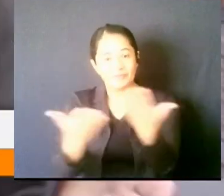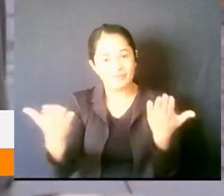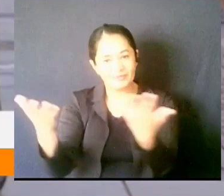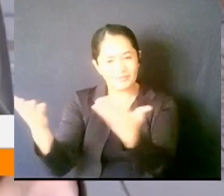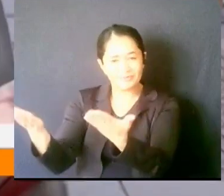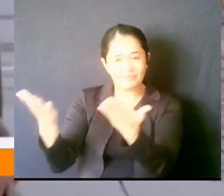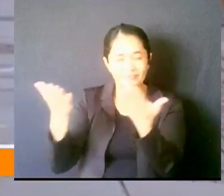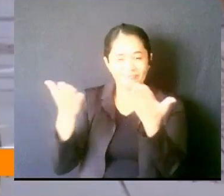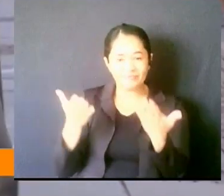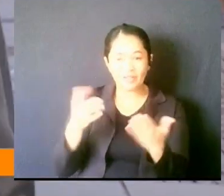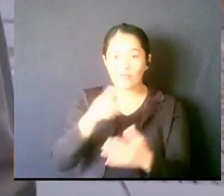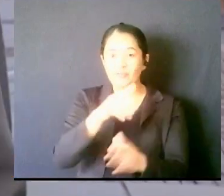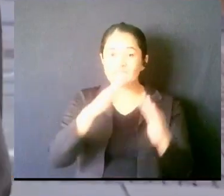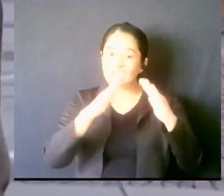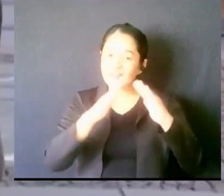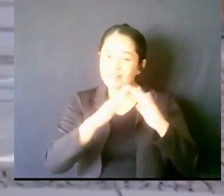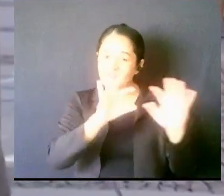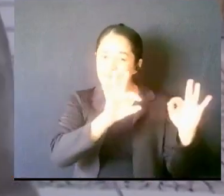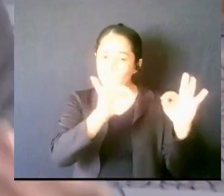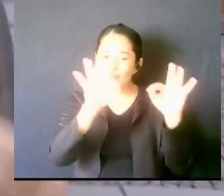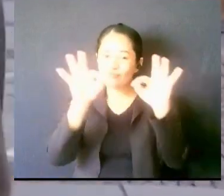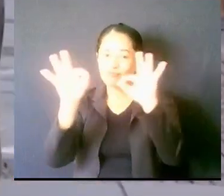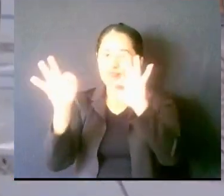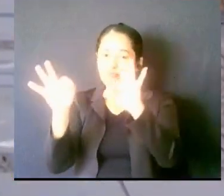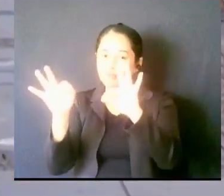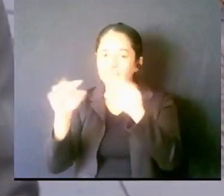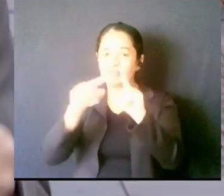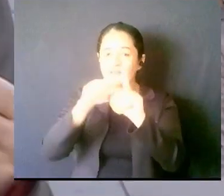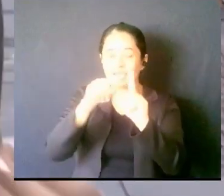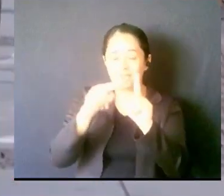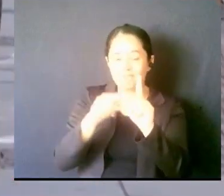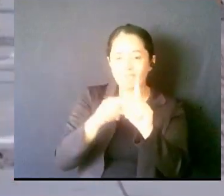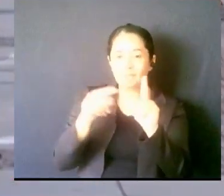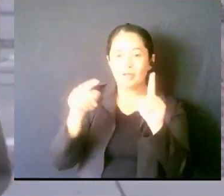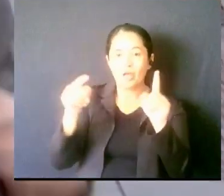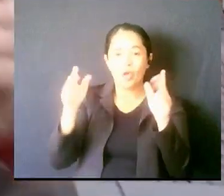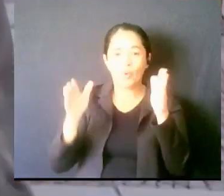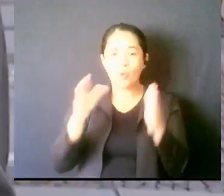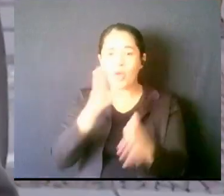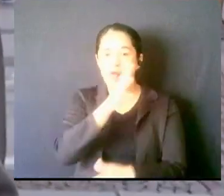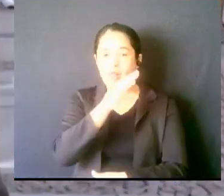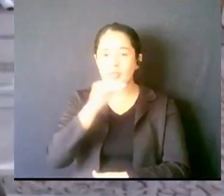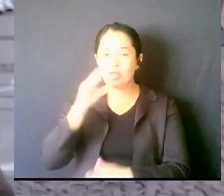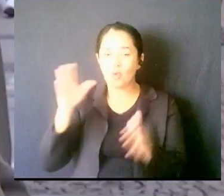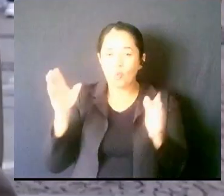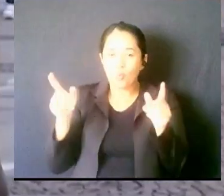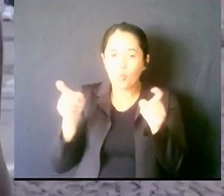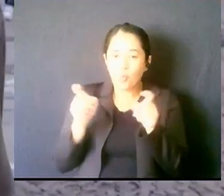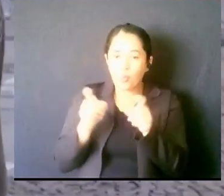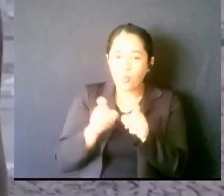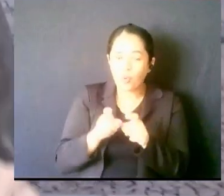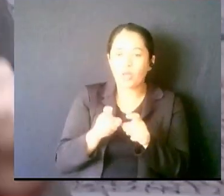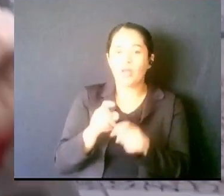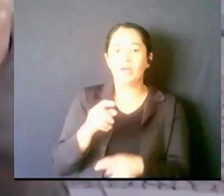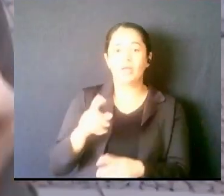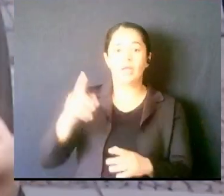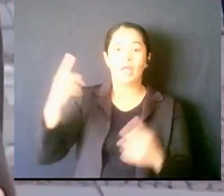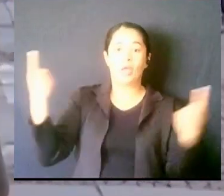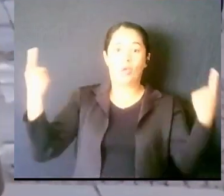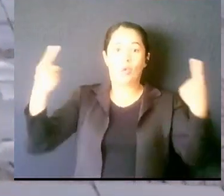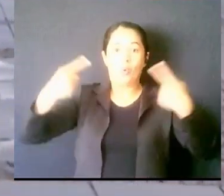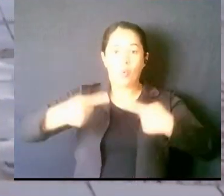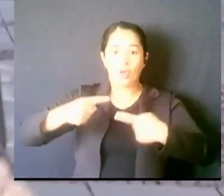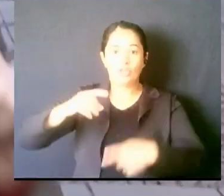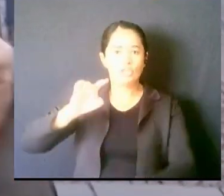casa. A redução da gravidez na adolescência é um desafio de todo o país, mas não é só nosso aqui, brasileiros, porque é um